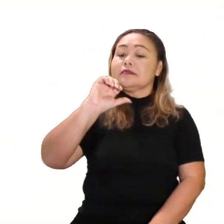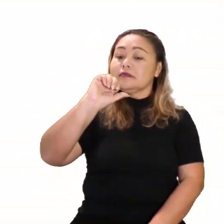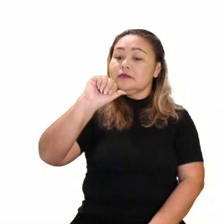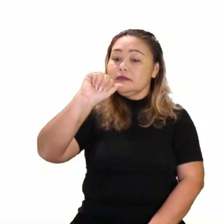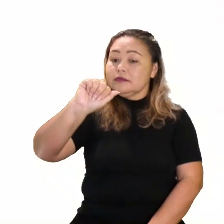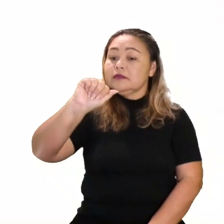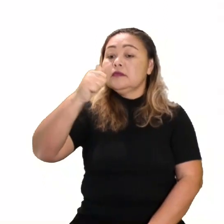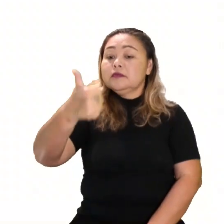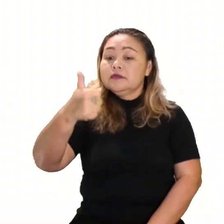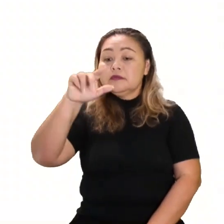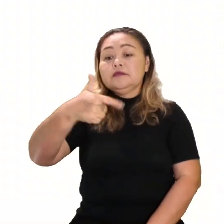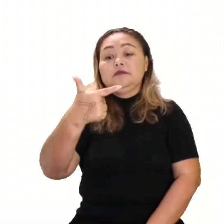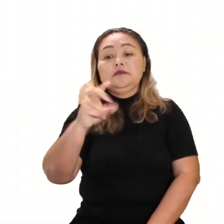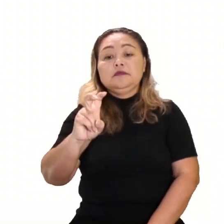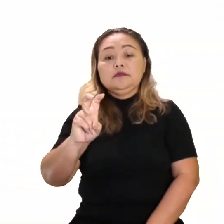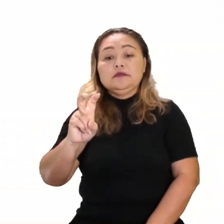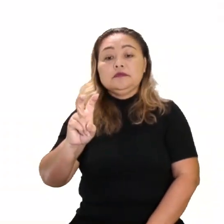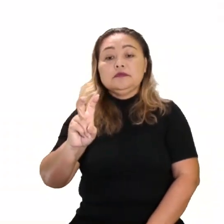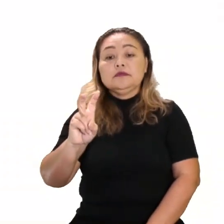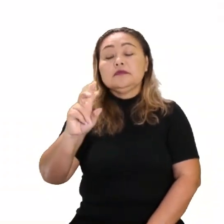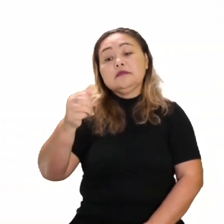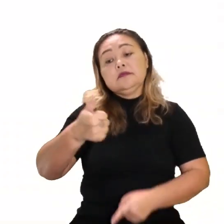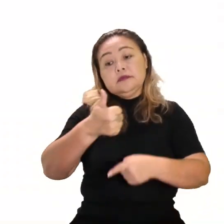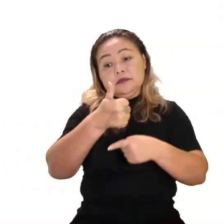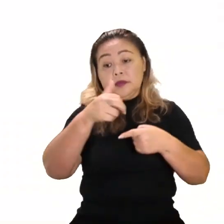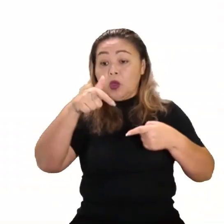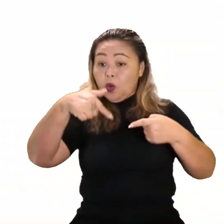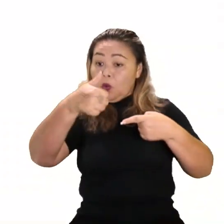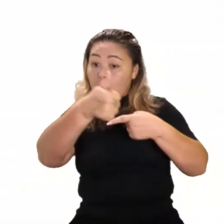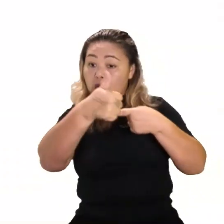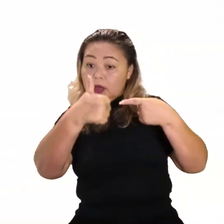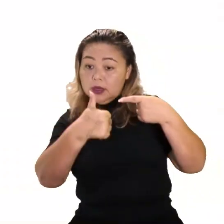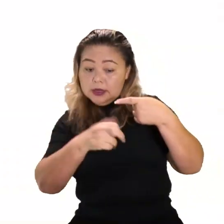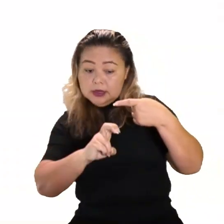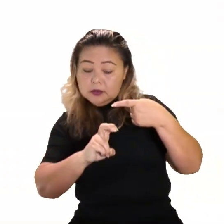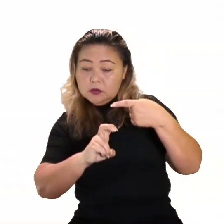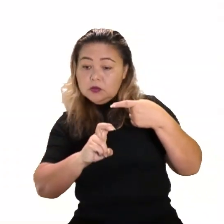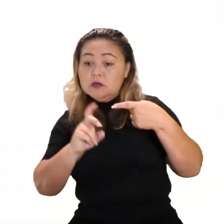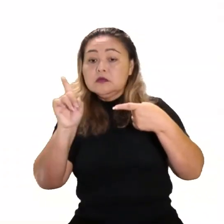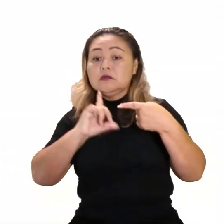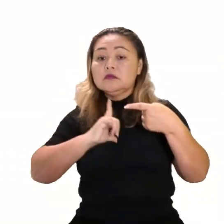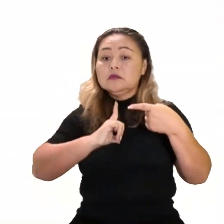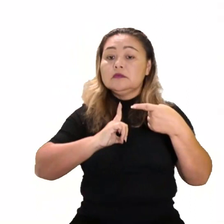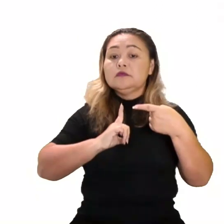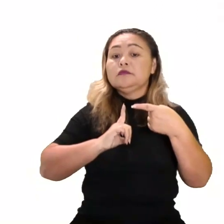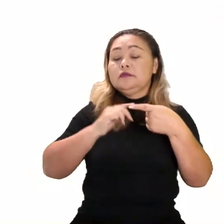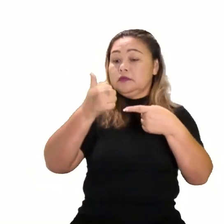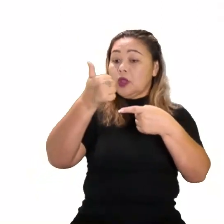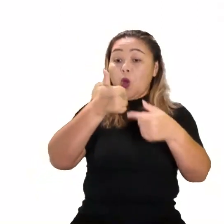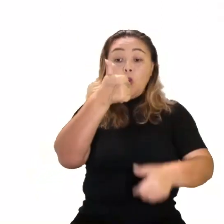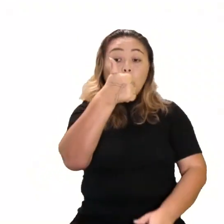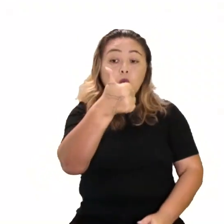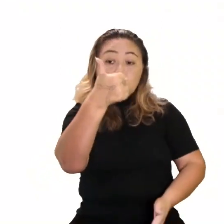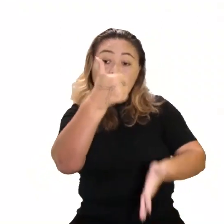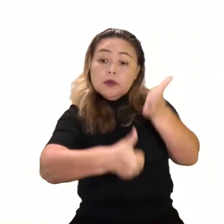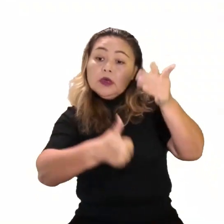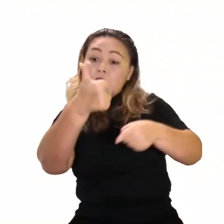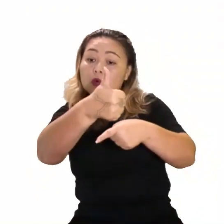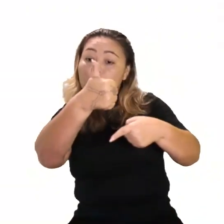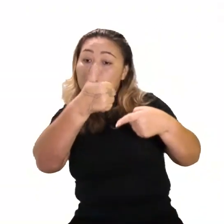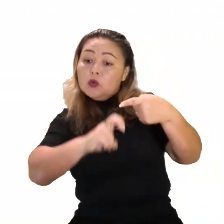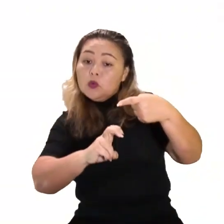Vamos substituir? 25. Quem é a nossa razão? 1/5. 1/5, né? Então, 1 menos 1/5, a gente resolve